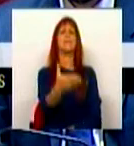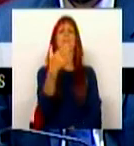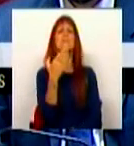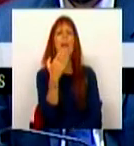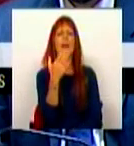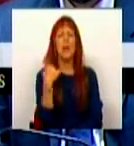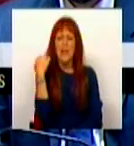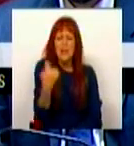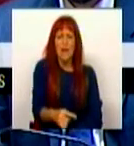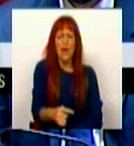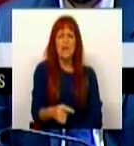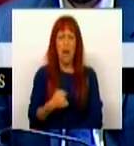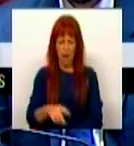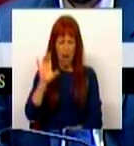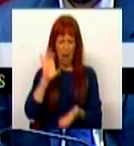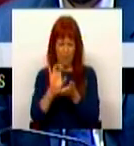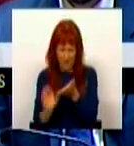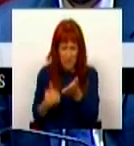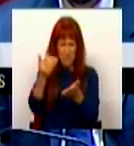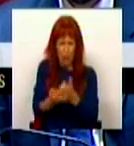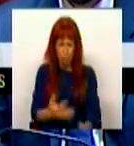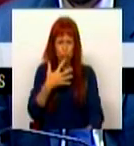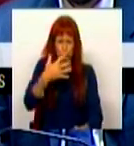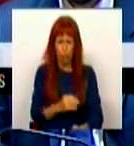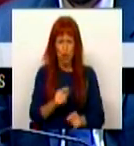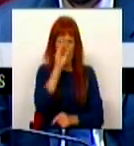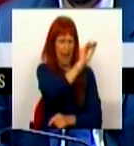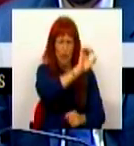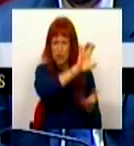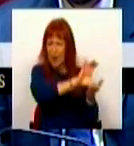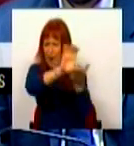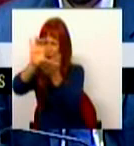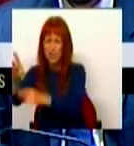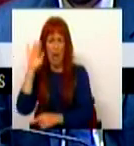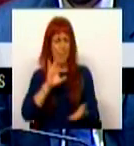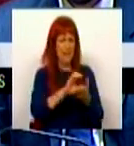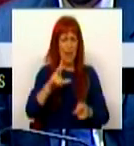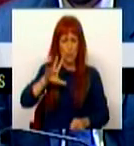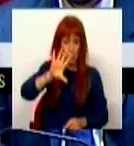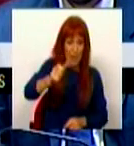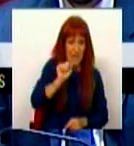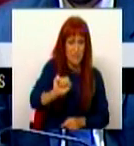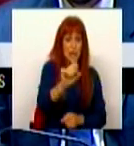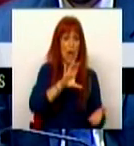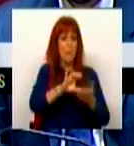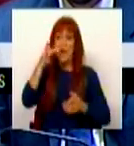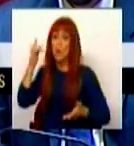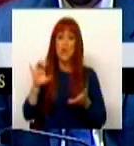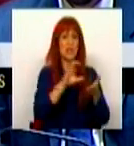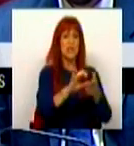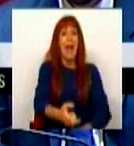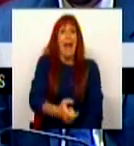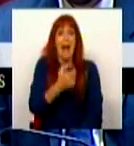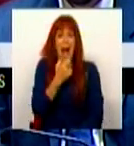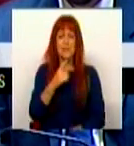2017 tivesse capitalizado todos os seus grandes bancos, com capital nacional, com capital estrangeiro,